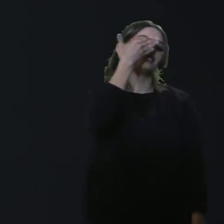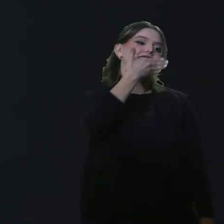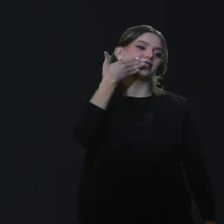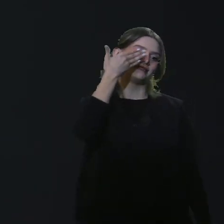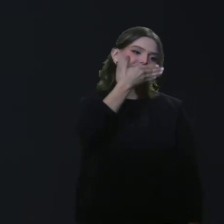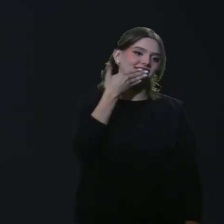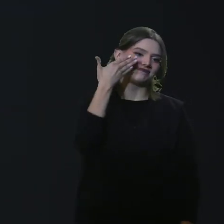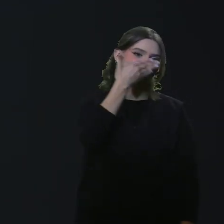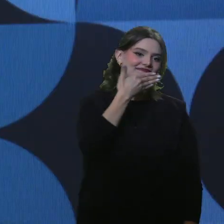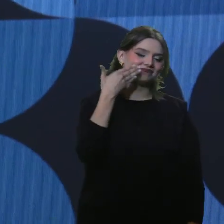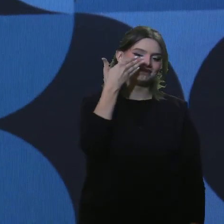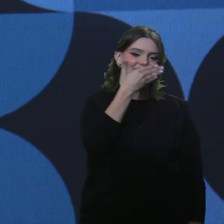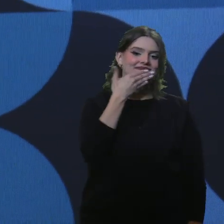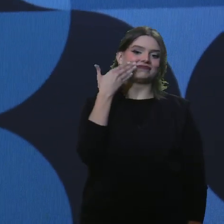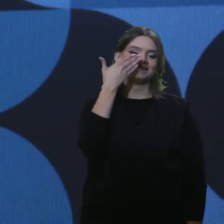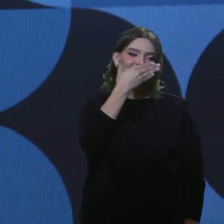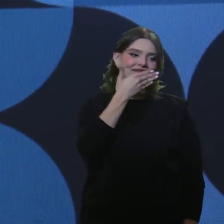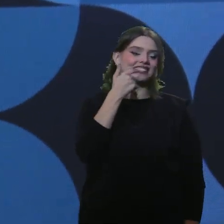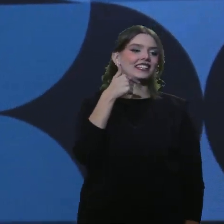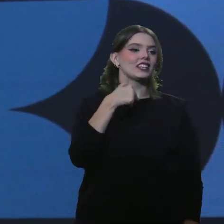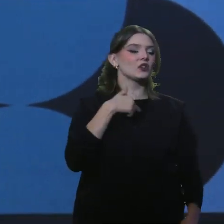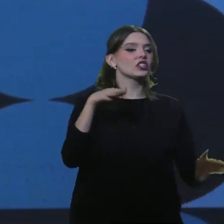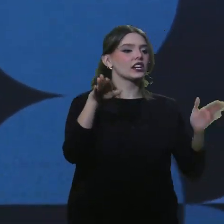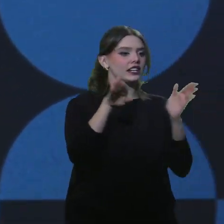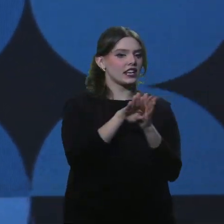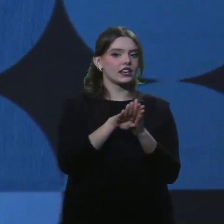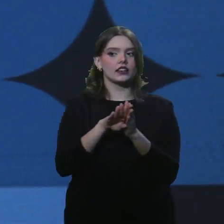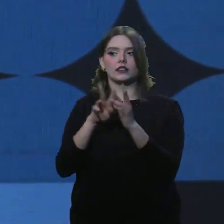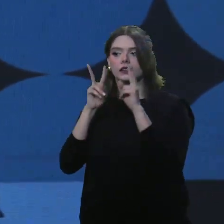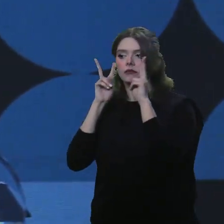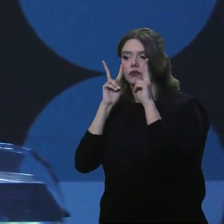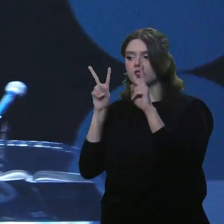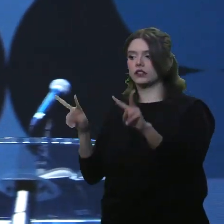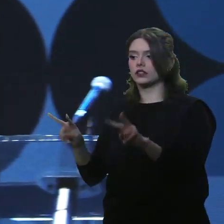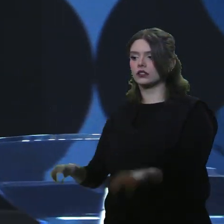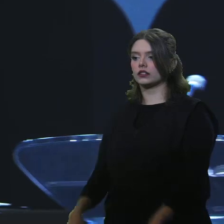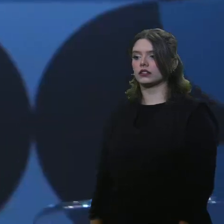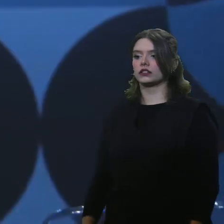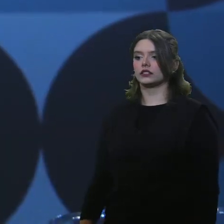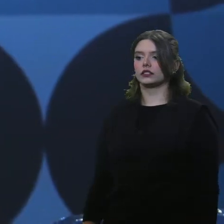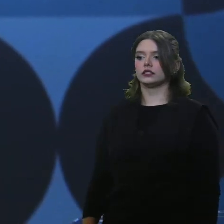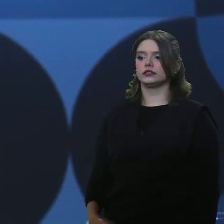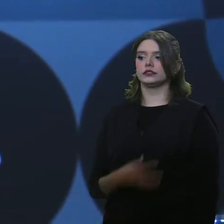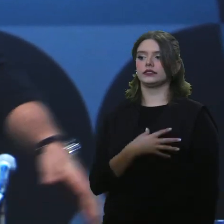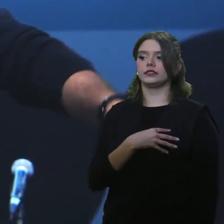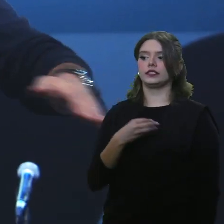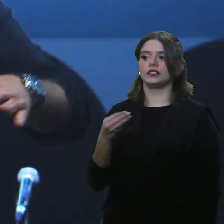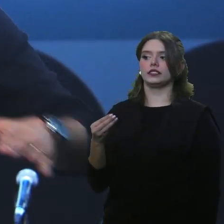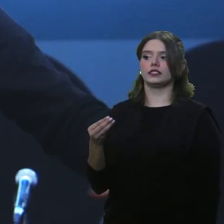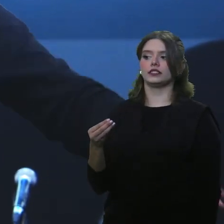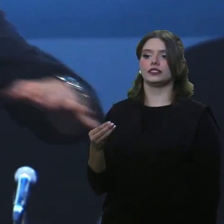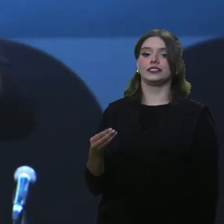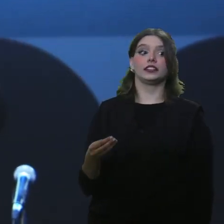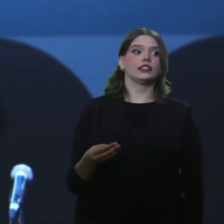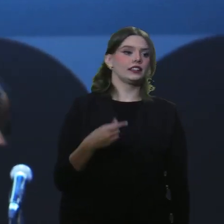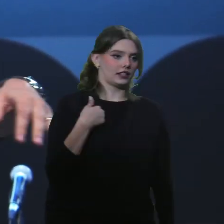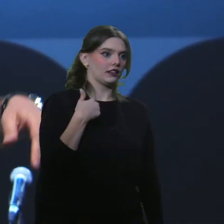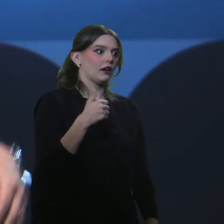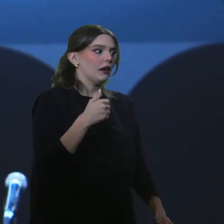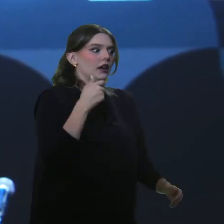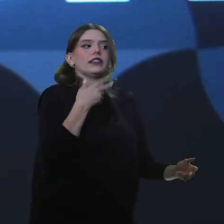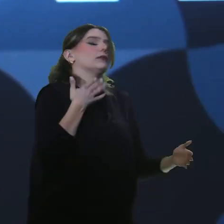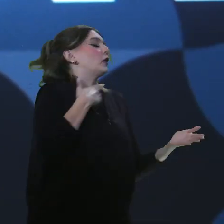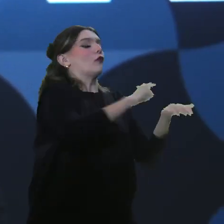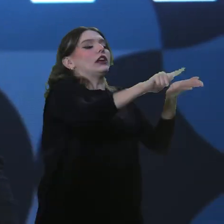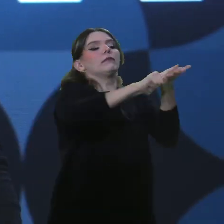aquilo em cima da mesa. Essa foi a cena que eu vi. Olhei para ela e falei, filha, ela, não, eu vou limpar.